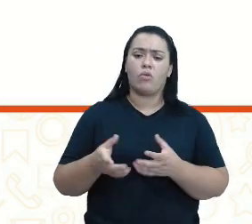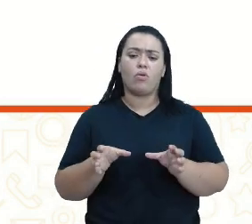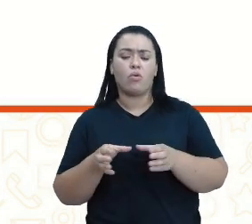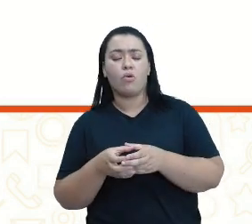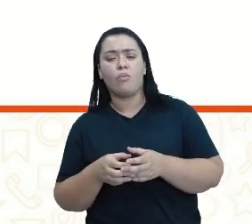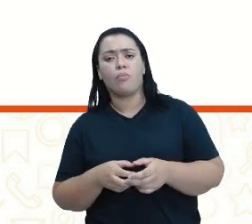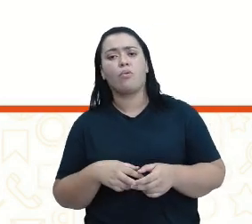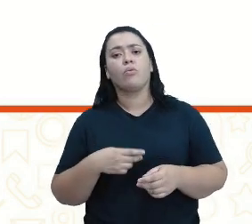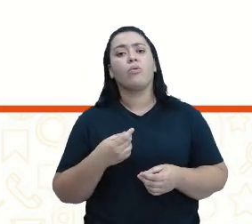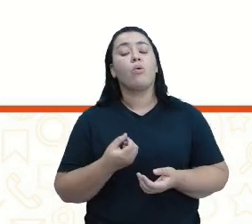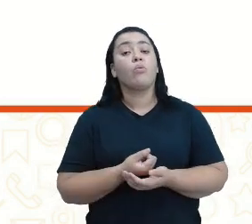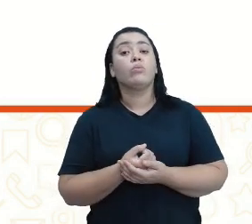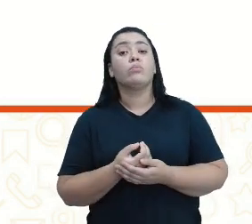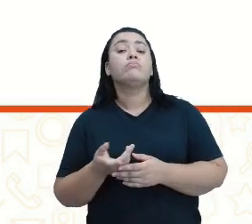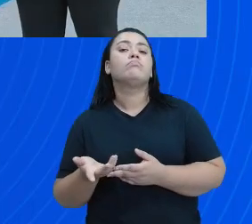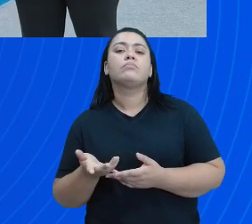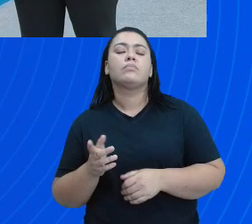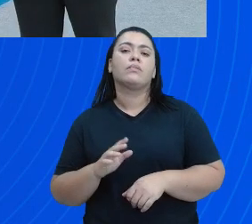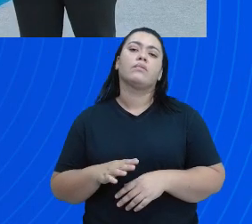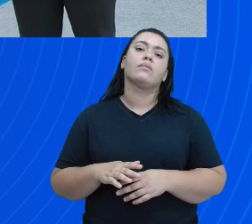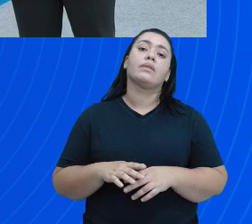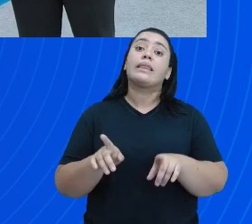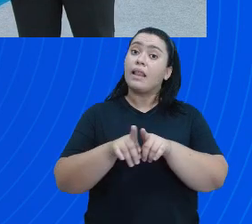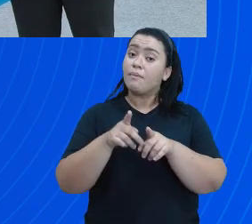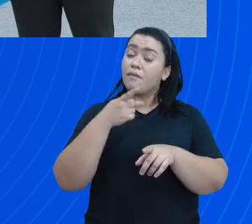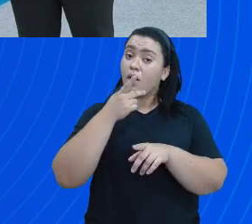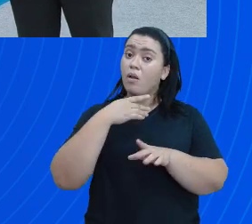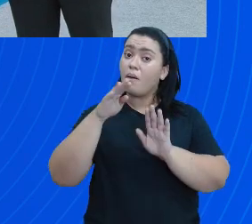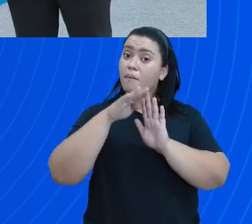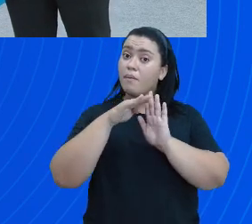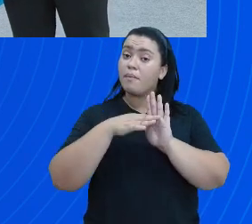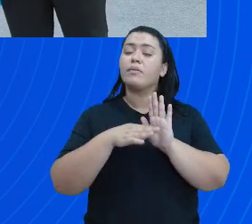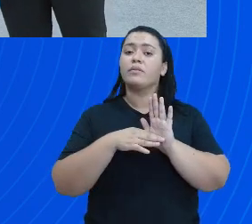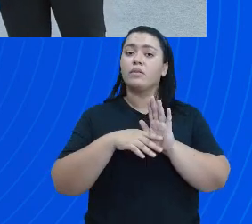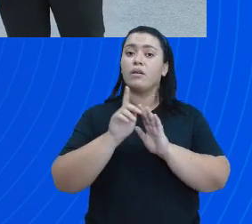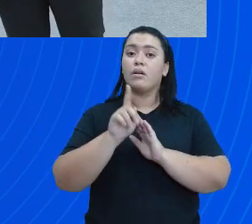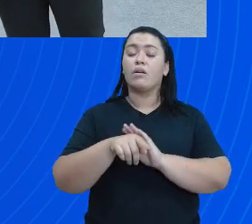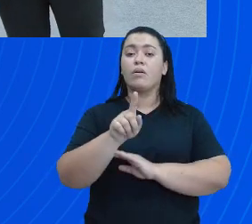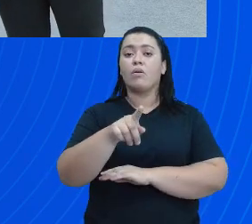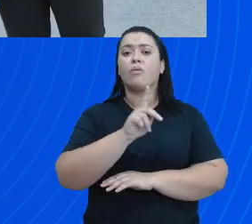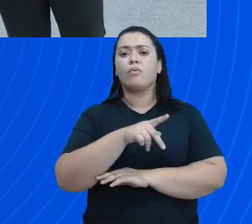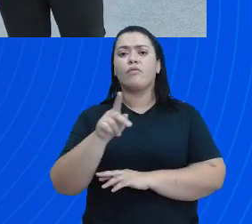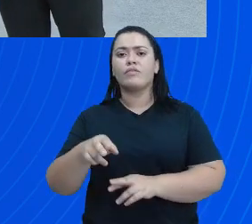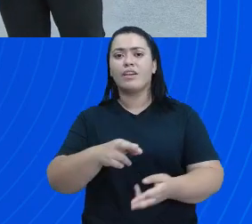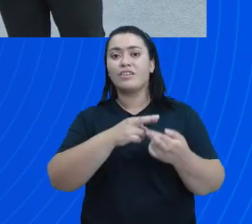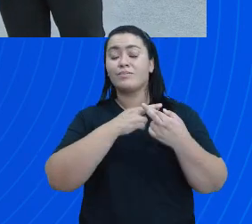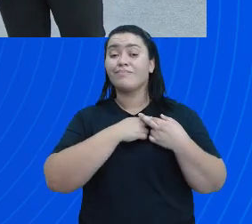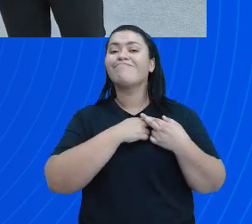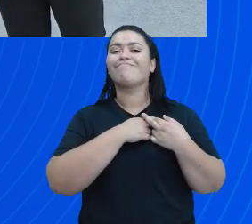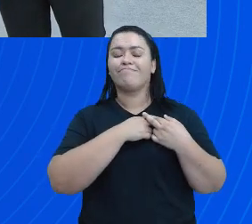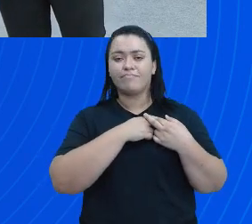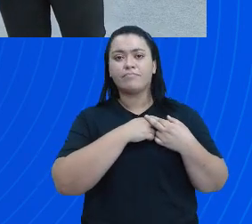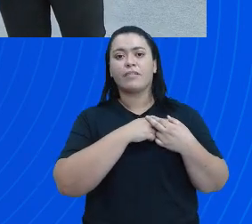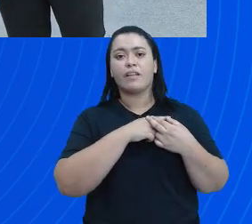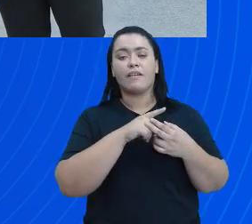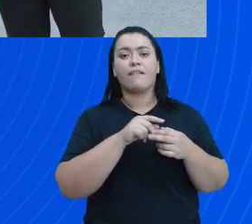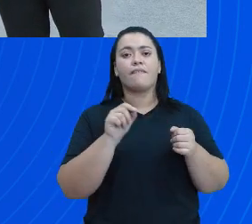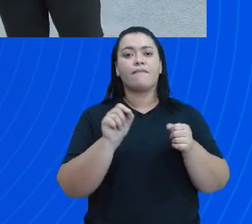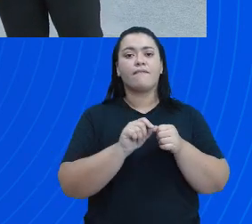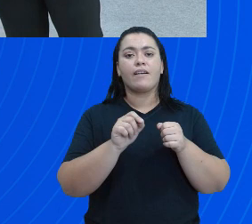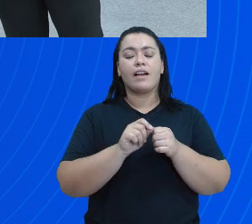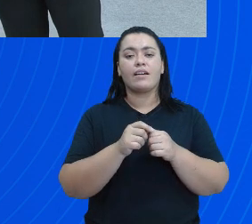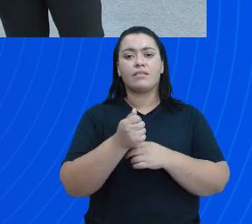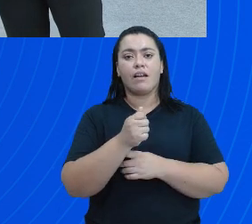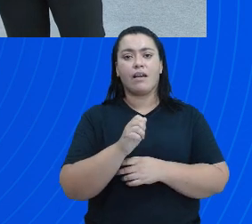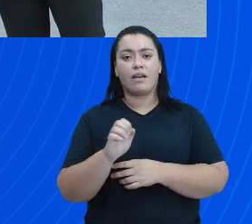tempo. E falamos também sobre o plano, que é o professor do AEE responsável por fazer esse plano do